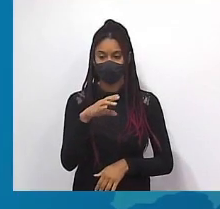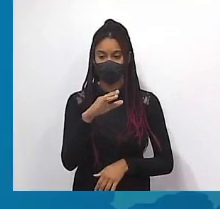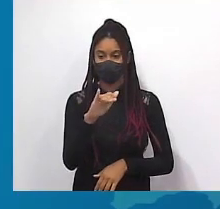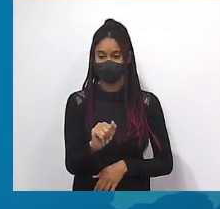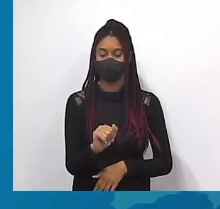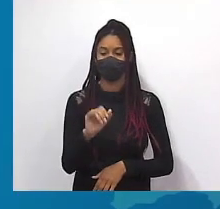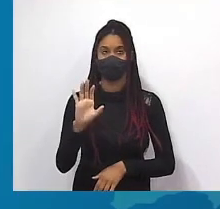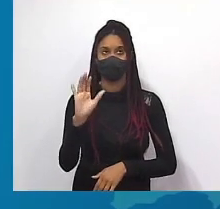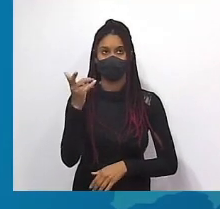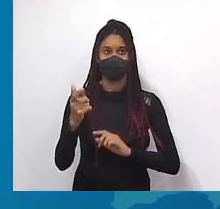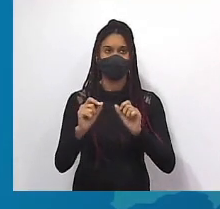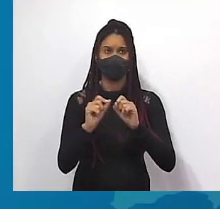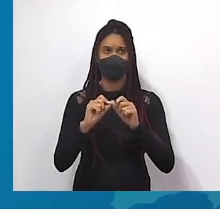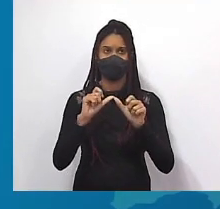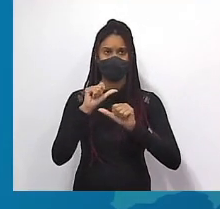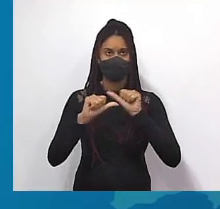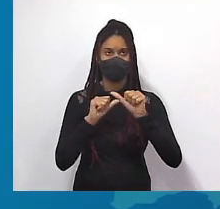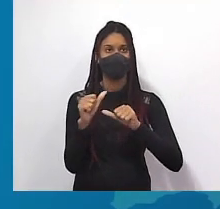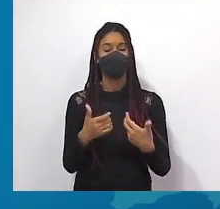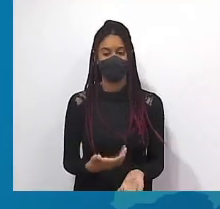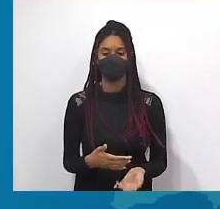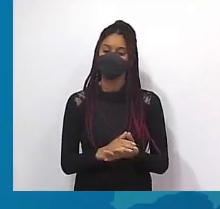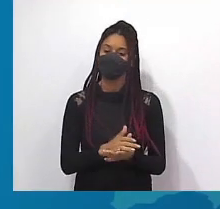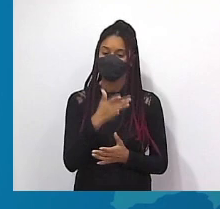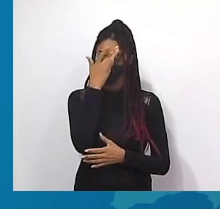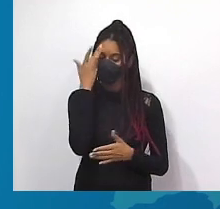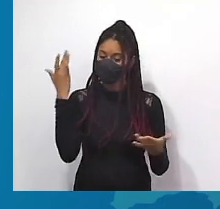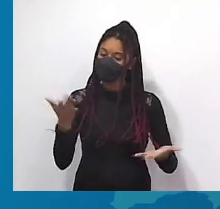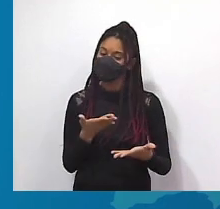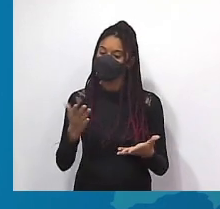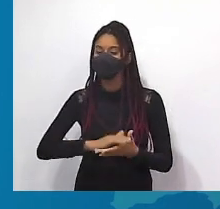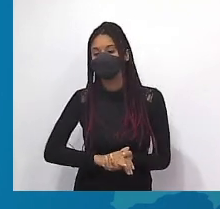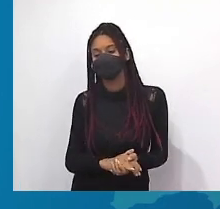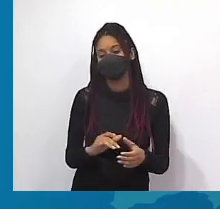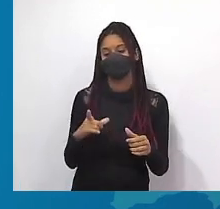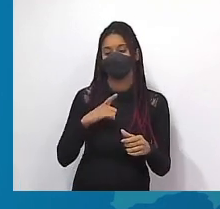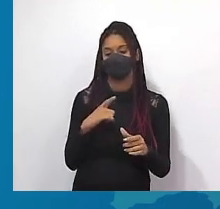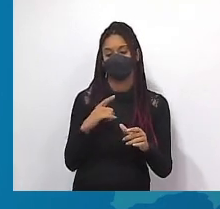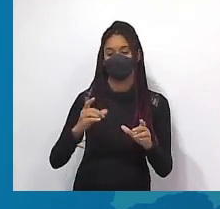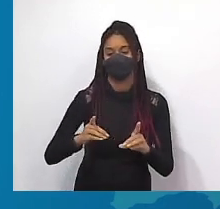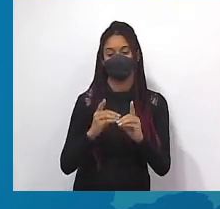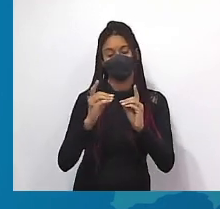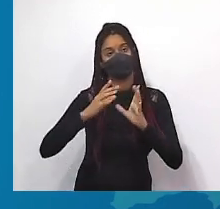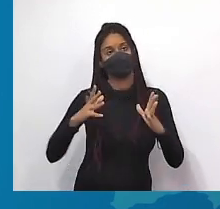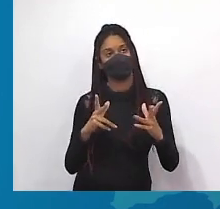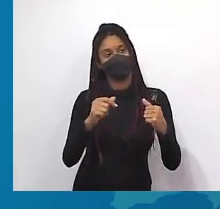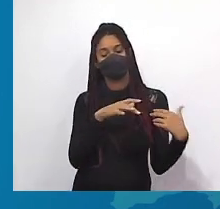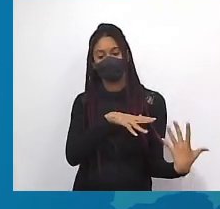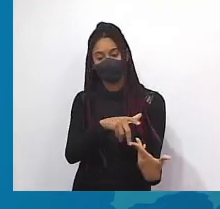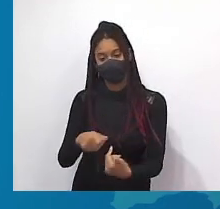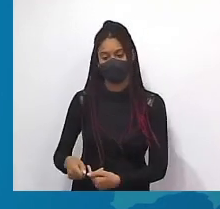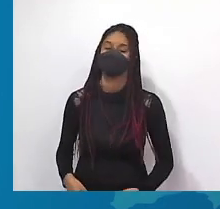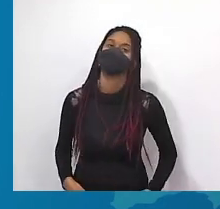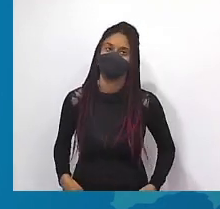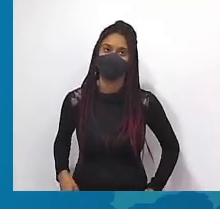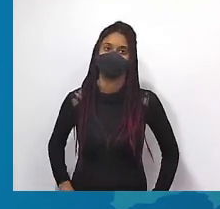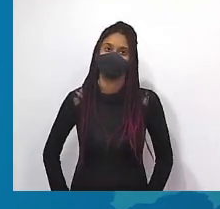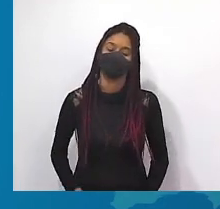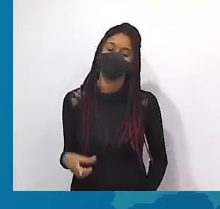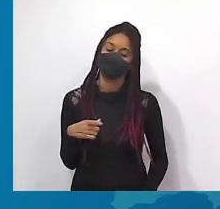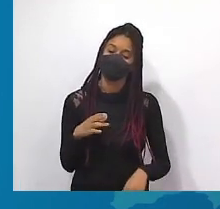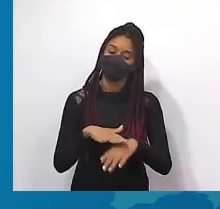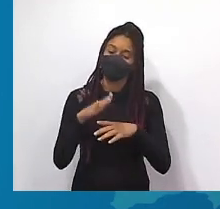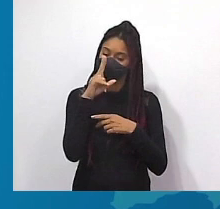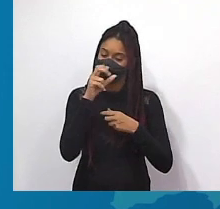alguns efeitos e alguns fenômenos. O ser humano, ele hoje interfere na dinâmica do planeta inteiro, né? De umas formas mais intensas,